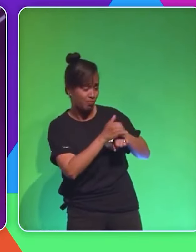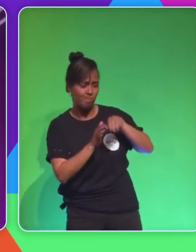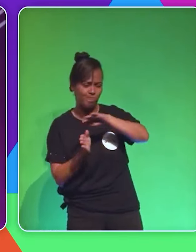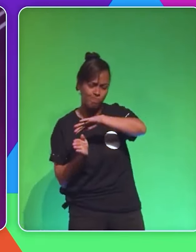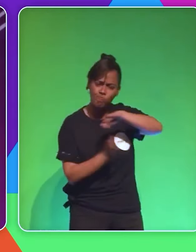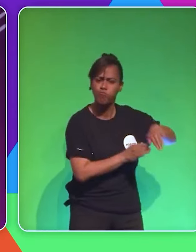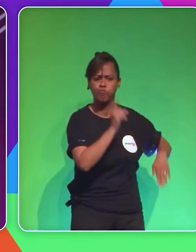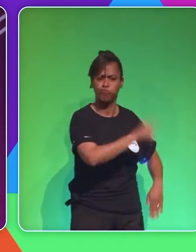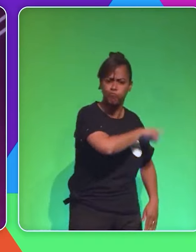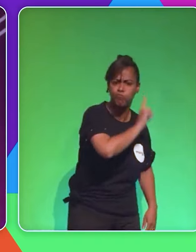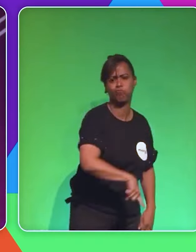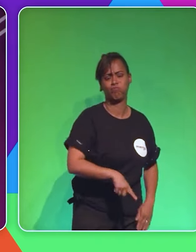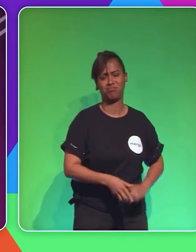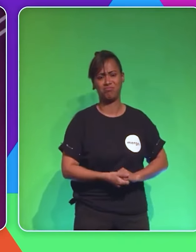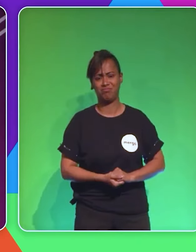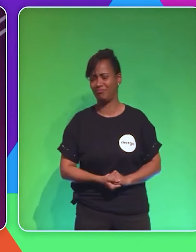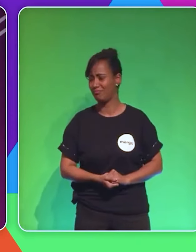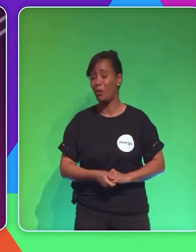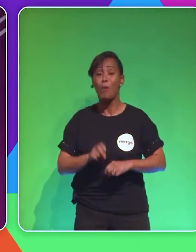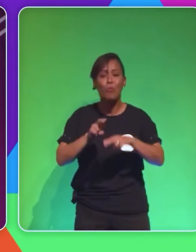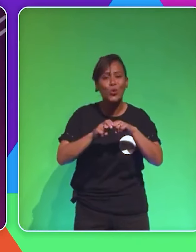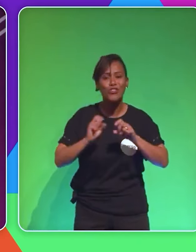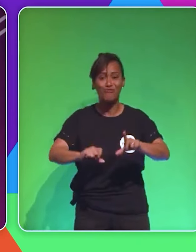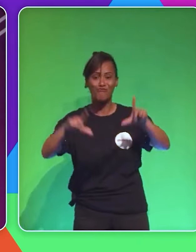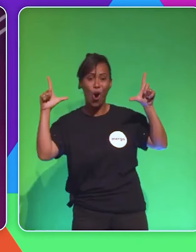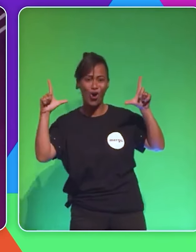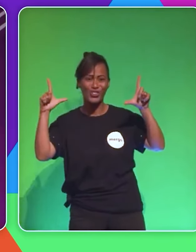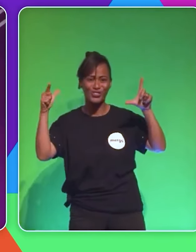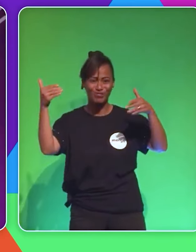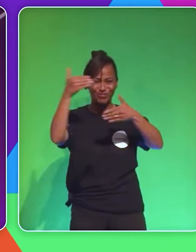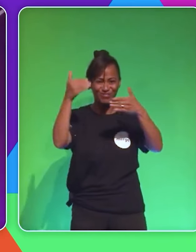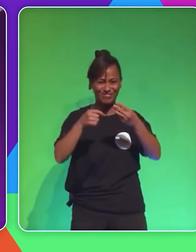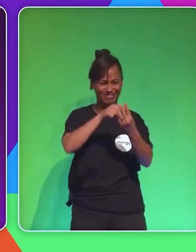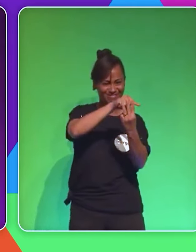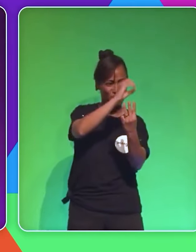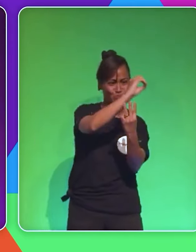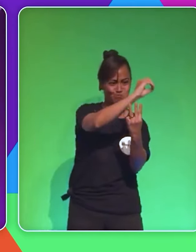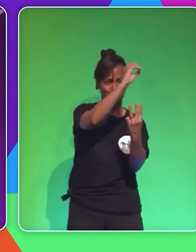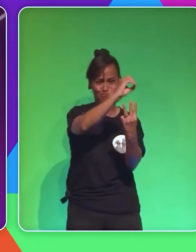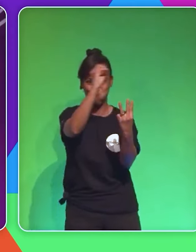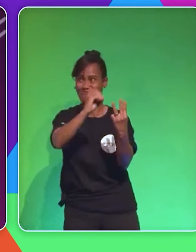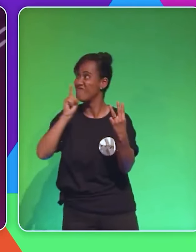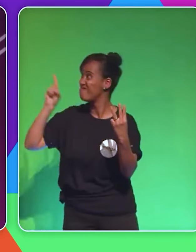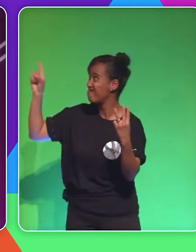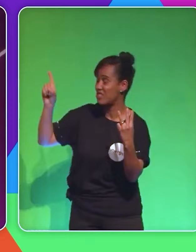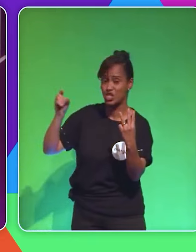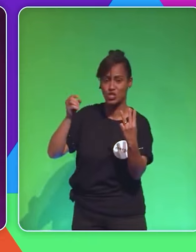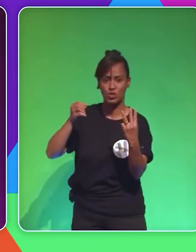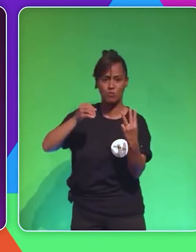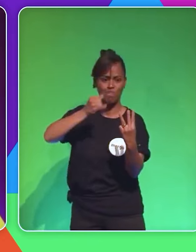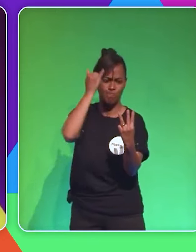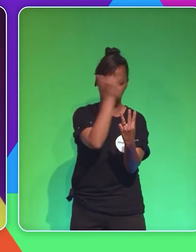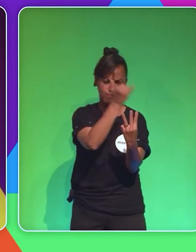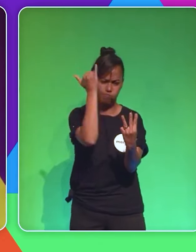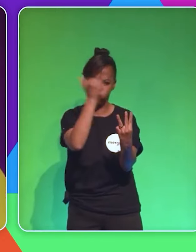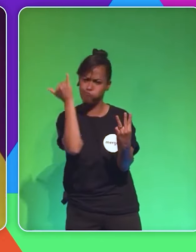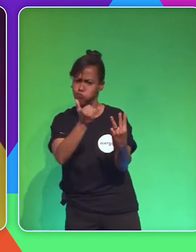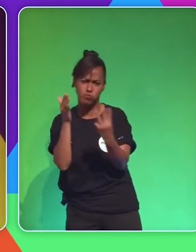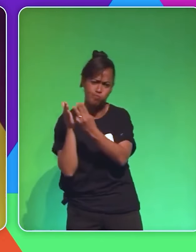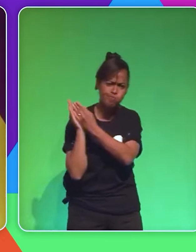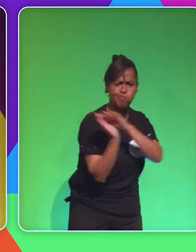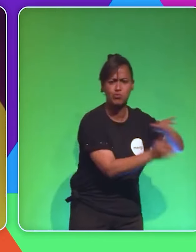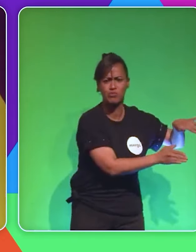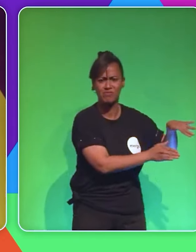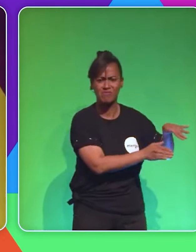viram aqueles mbus porque são os três demoninho que eu gosto de eliminar vocês conhecem aí